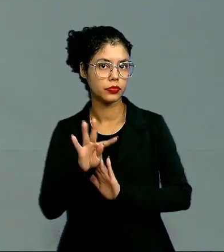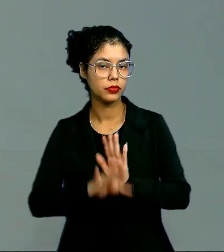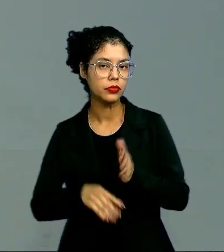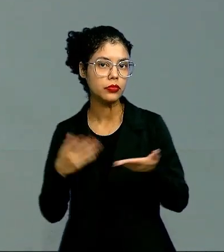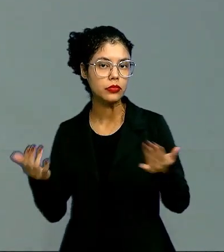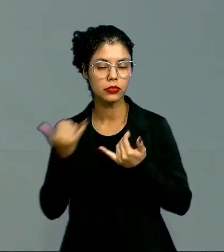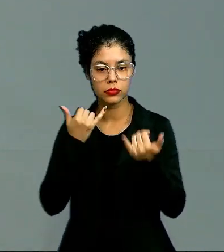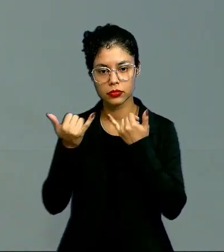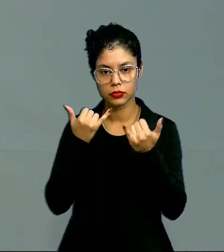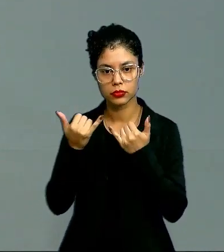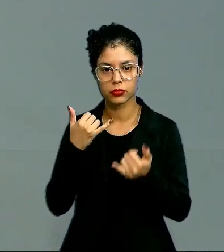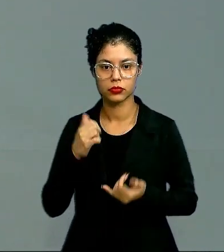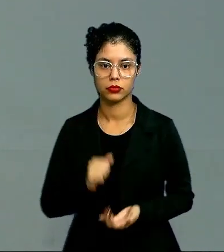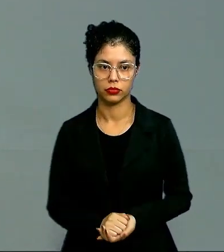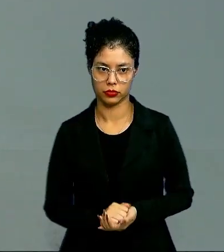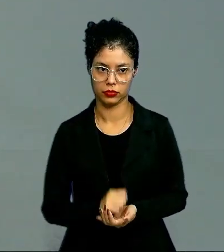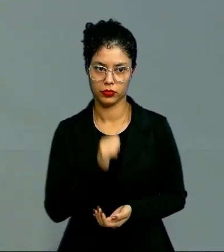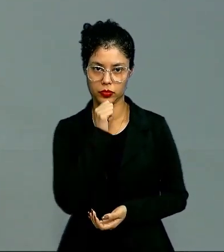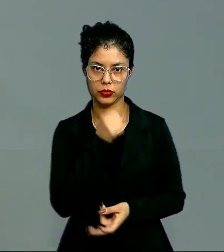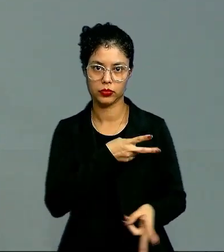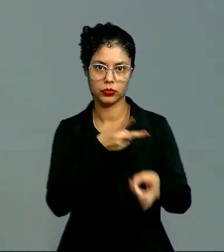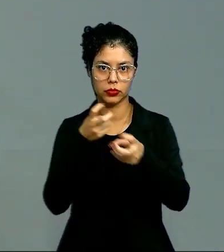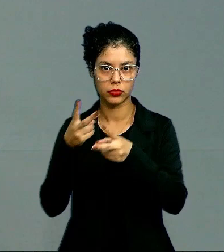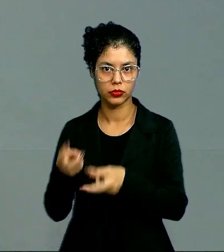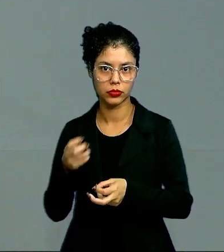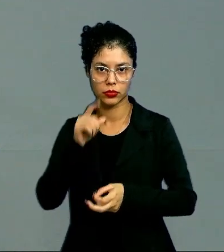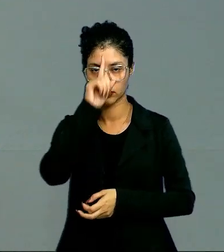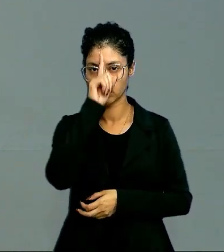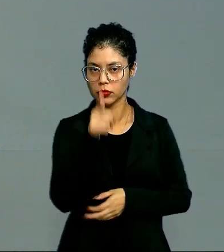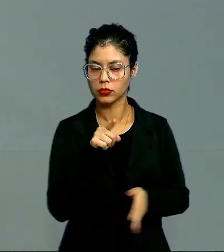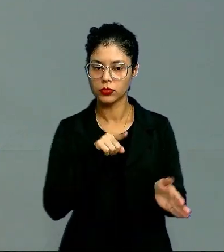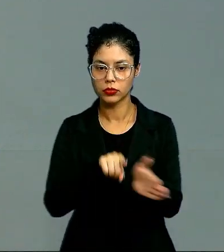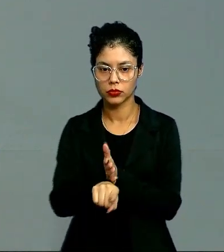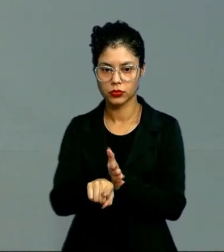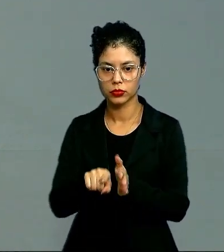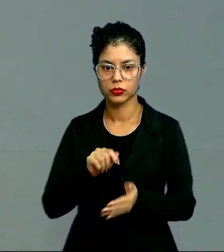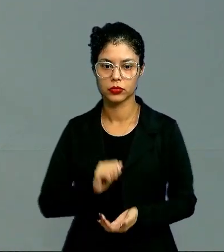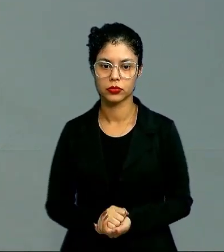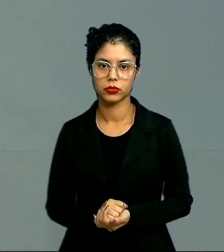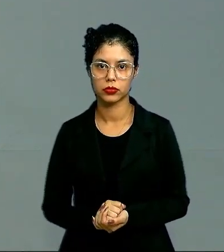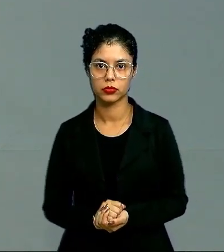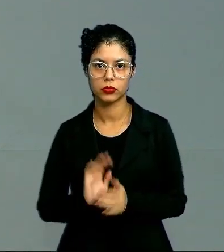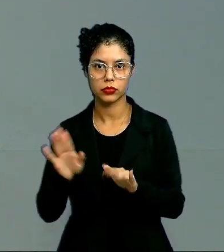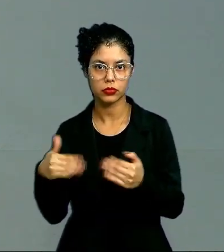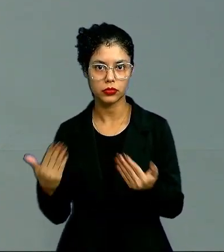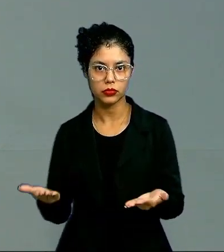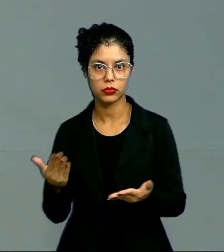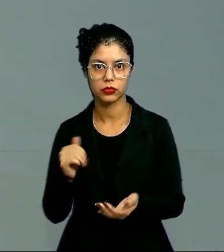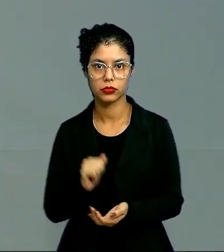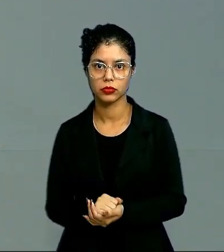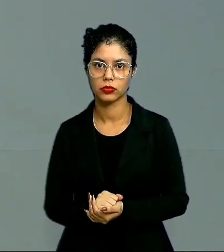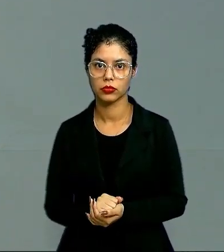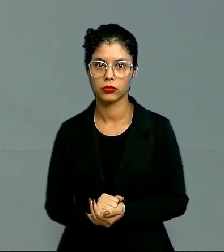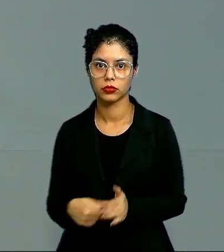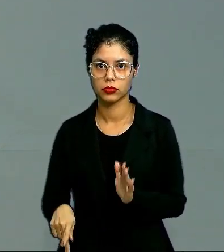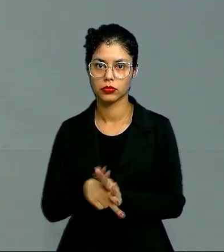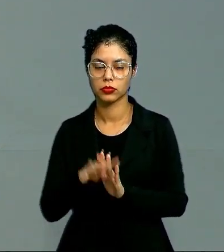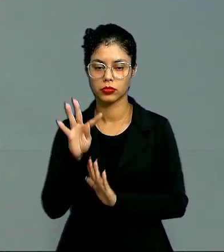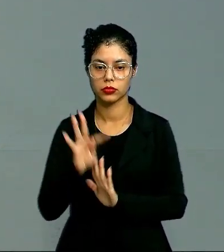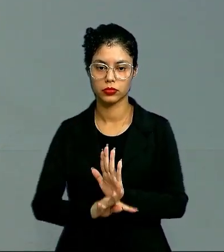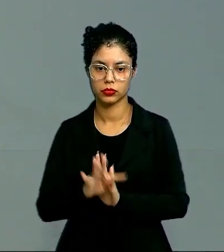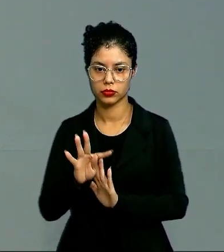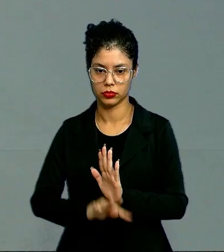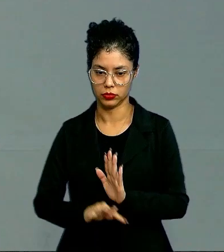texto informativo, e aí nós vamos observar o comando da questão para saber qual é a intenção desse texto, né?